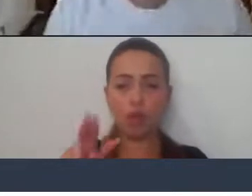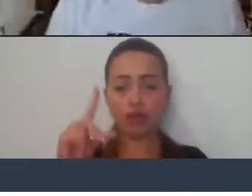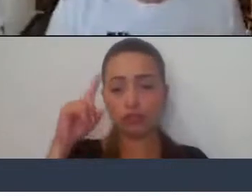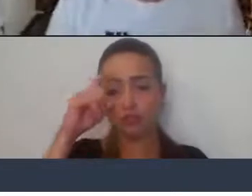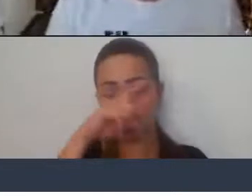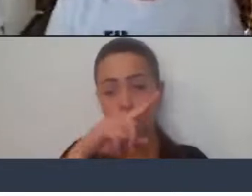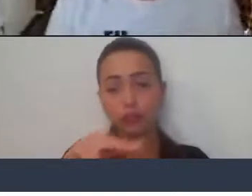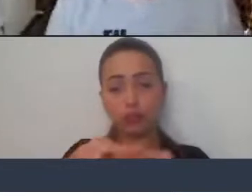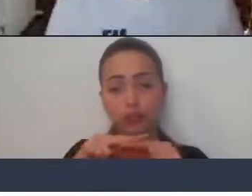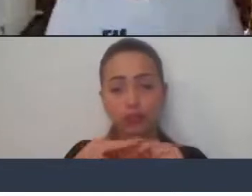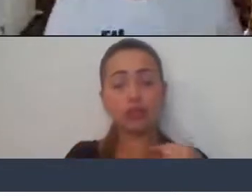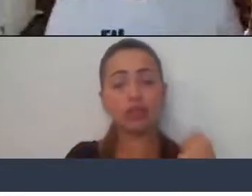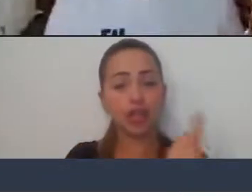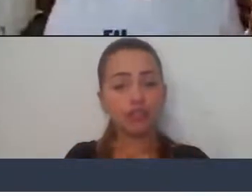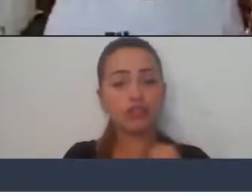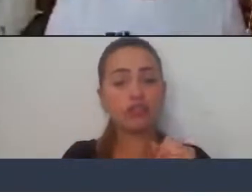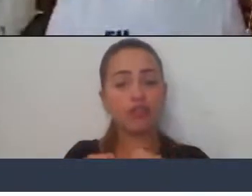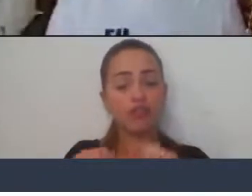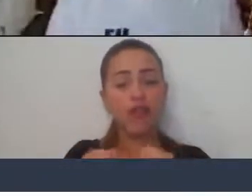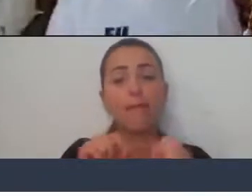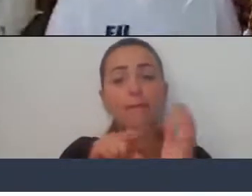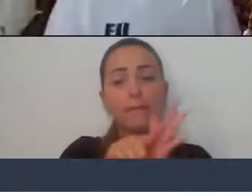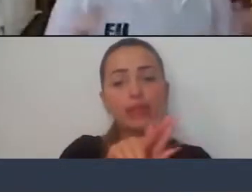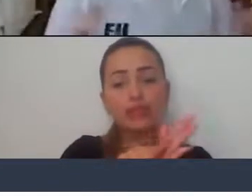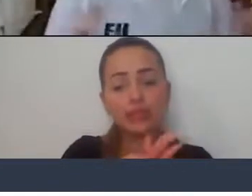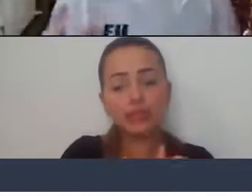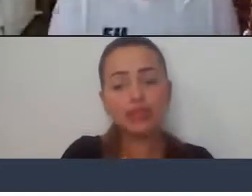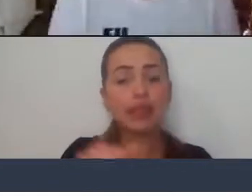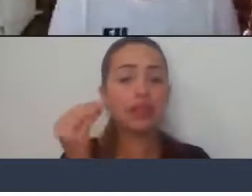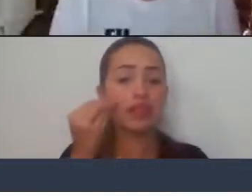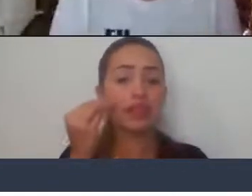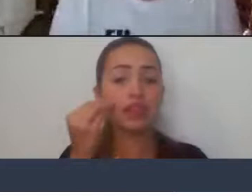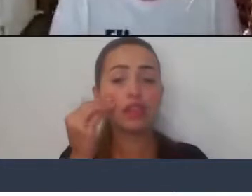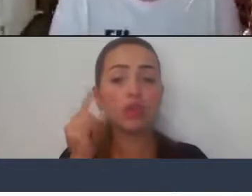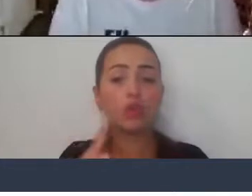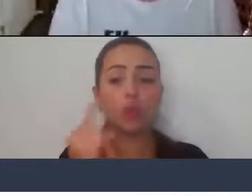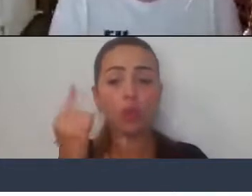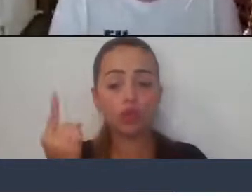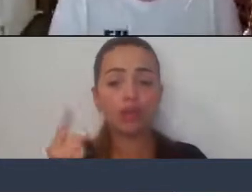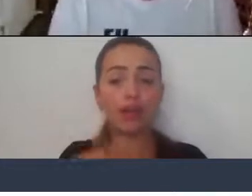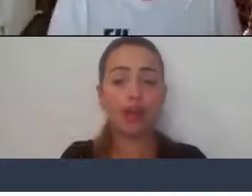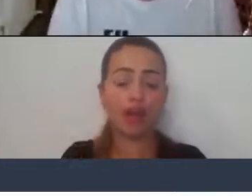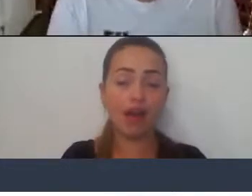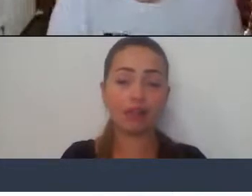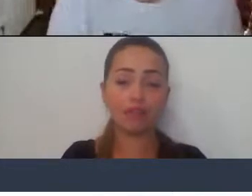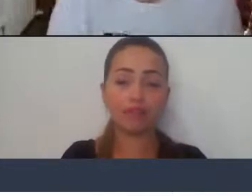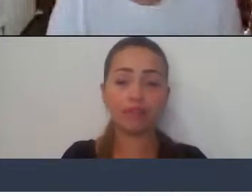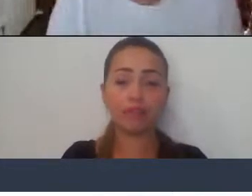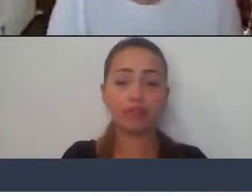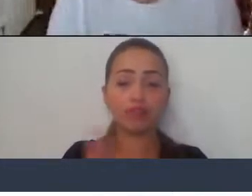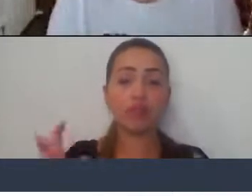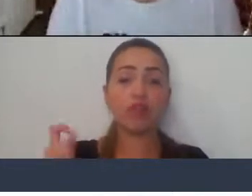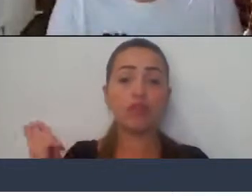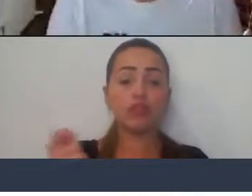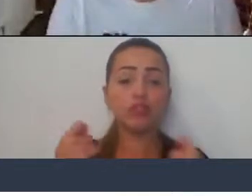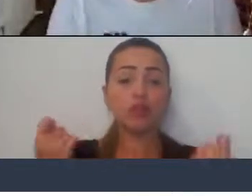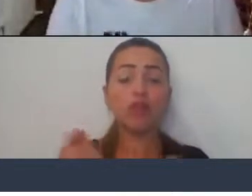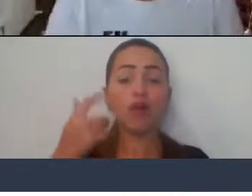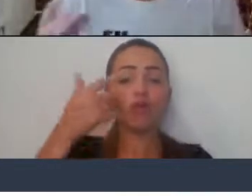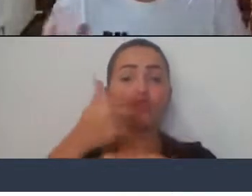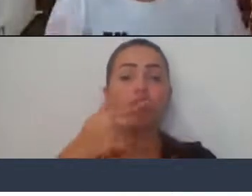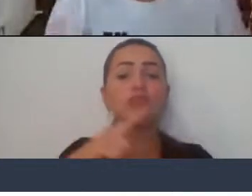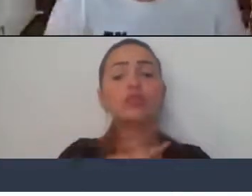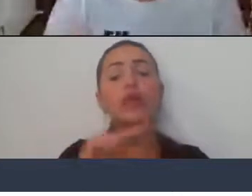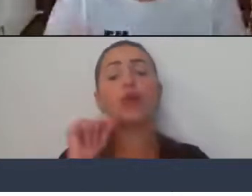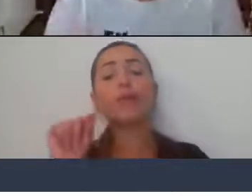isso que a gente anda fazendo pesquisa, tentando ver esses 400 vídeos que tem no festival, o que eles expressam.